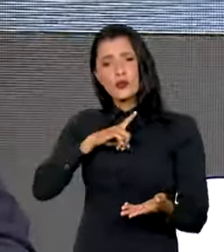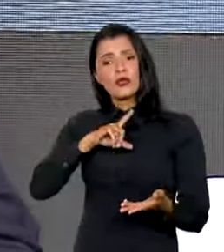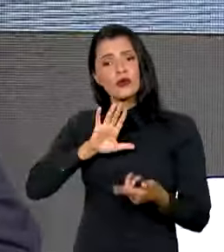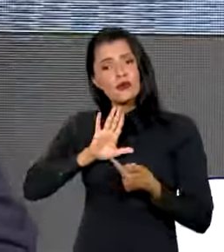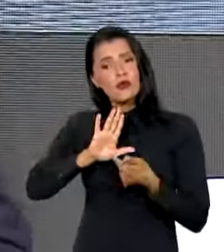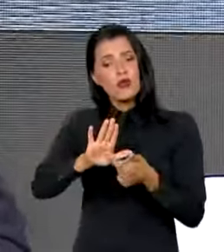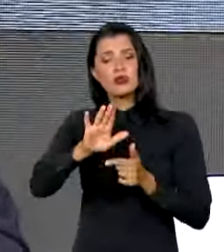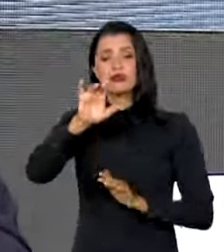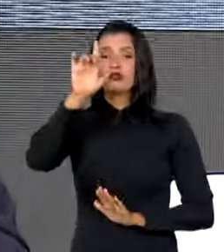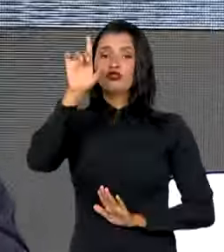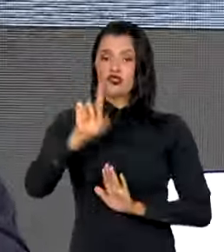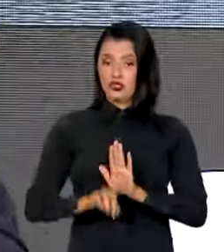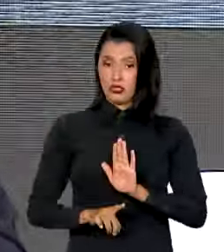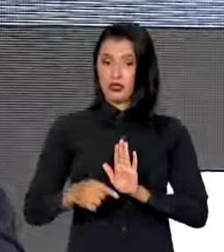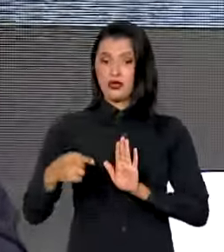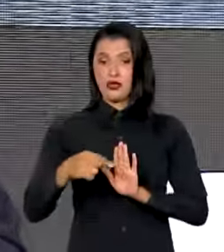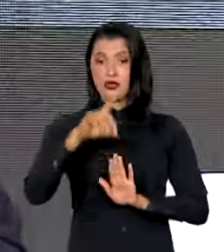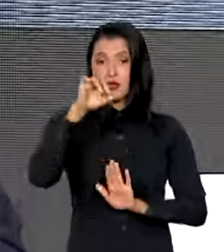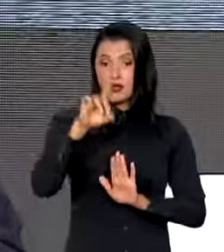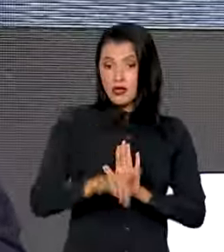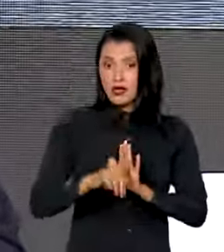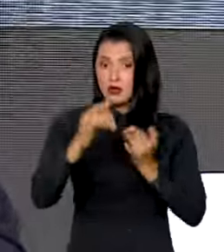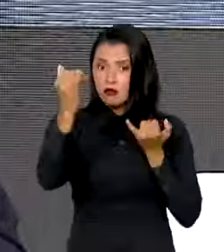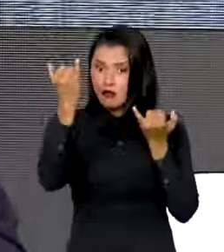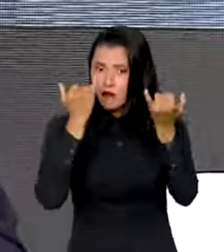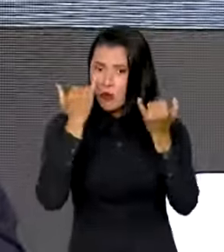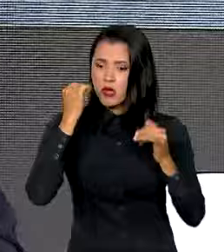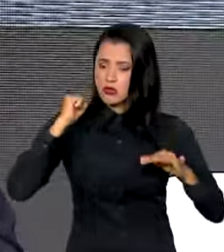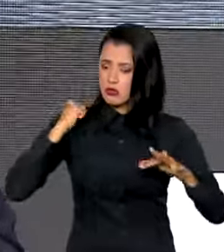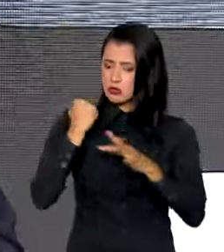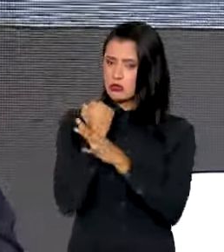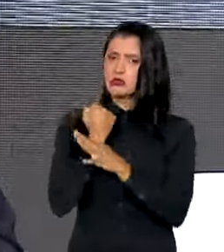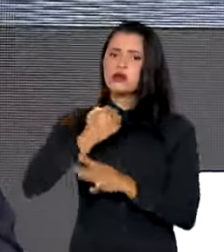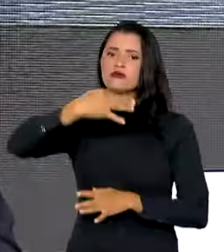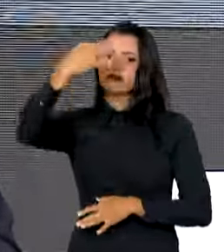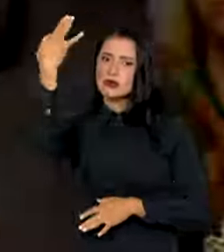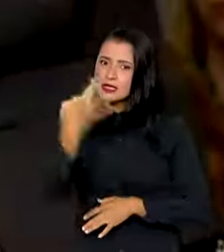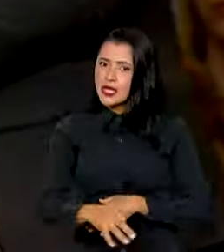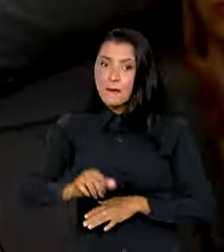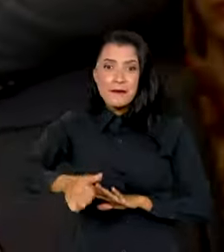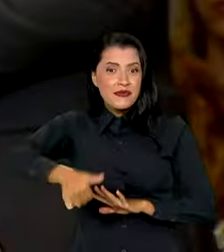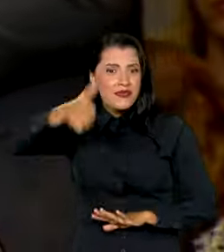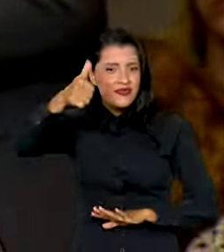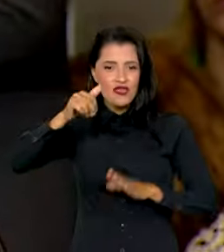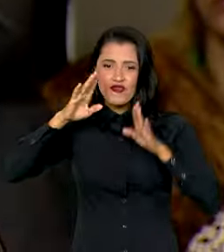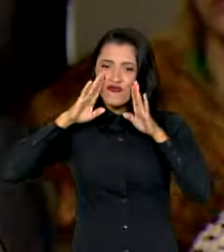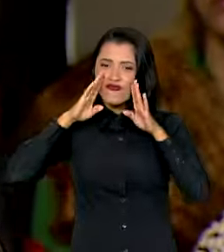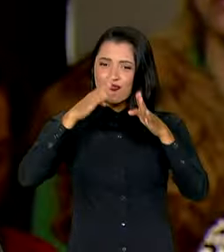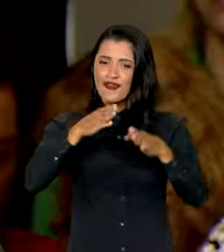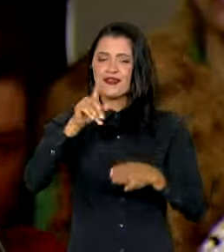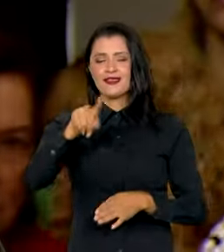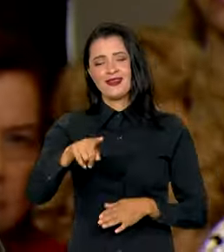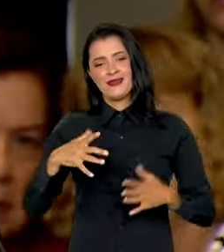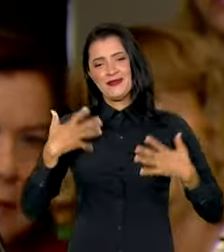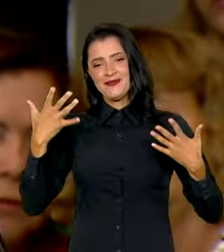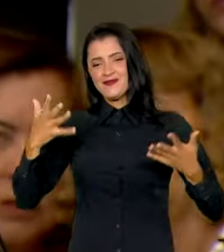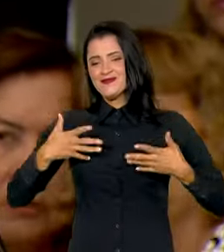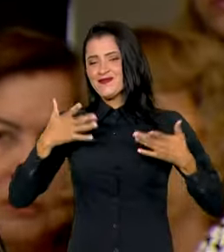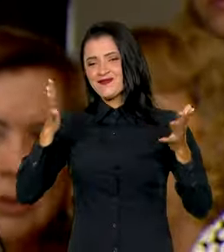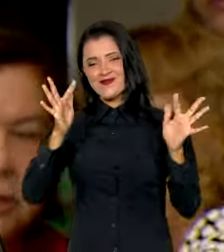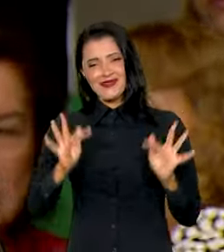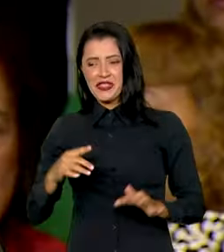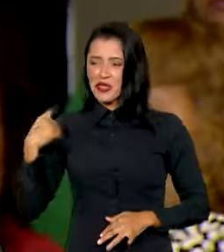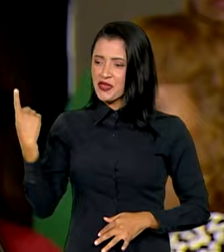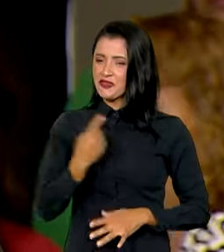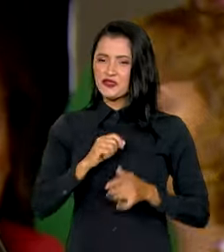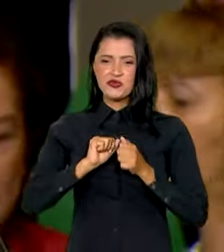do direito, né? O direito à informação segura em primeiro plano, e é uma alegria estarmos todos juntos